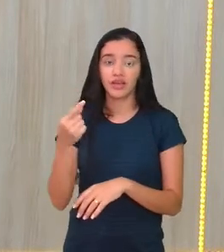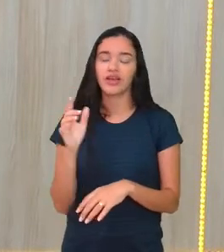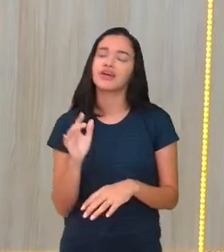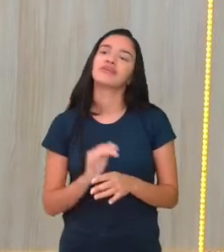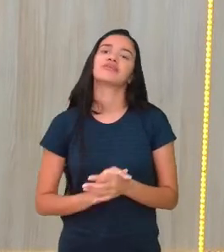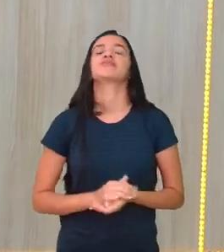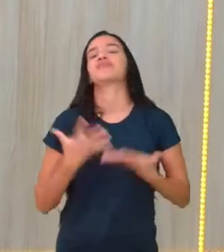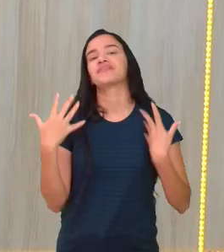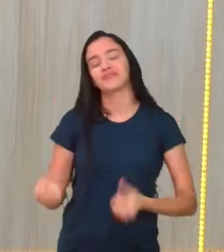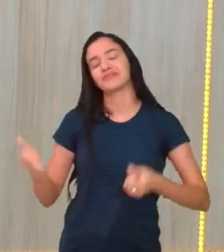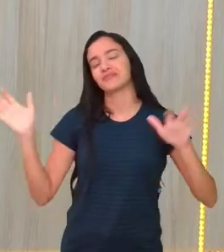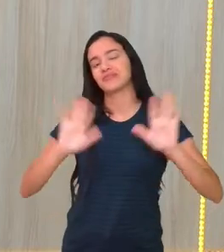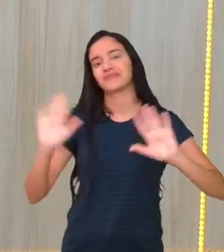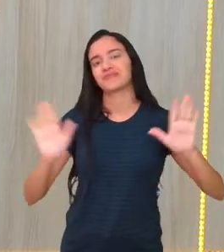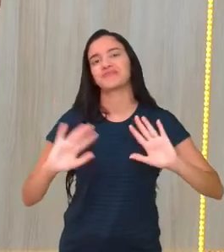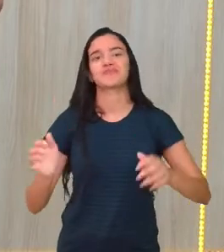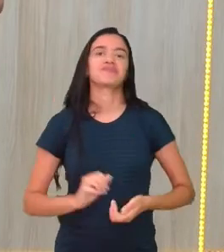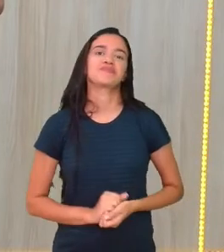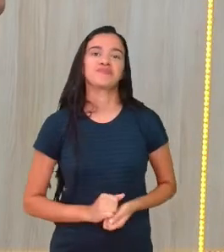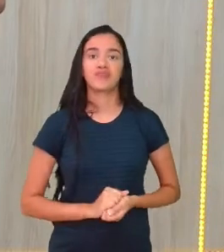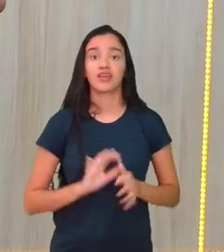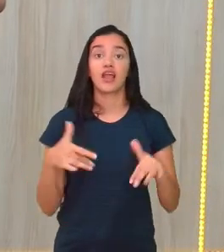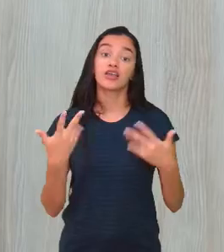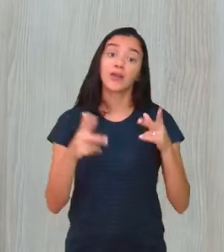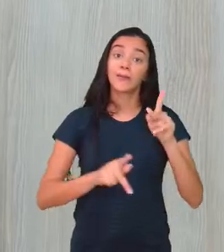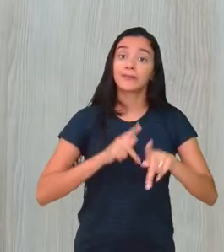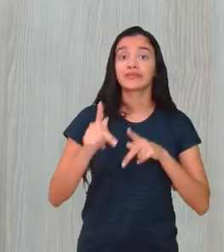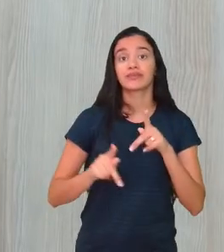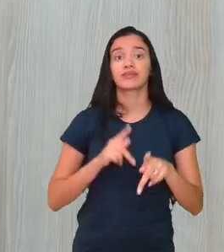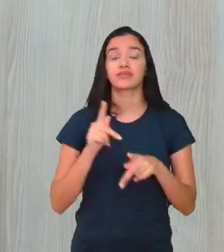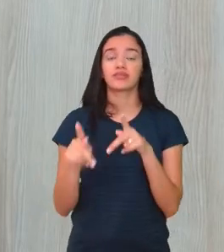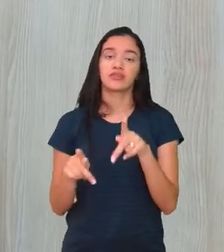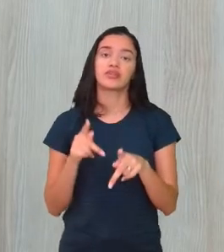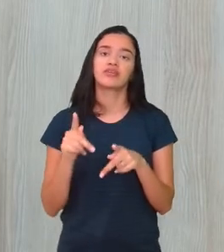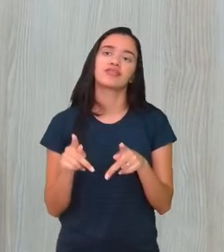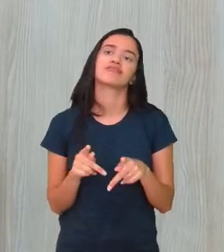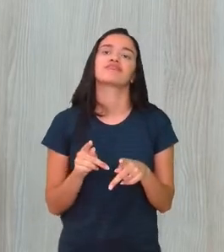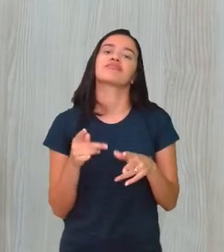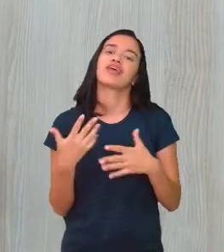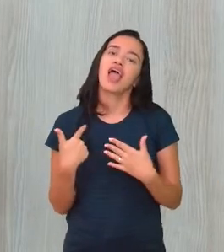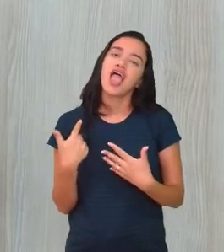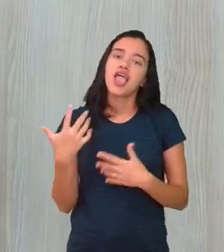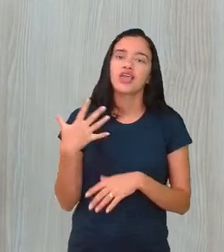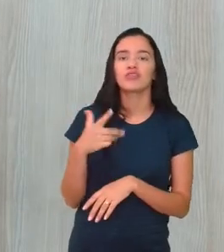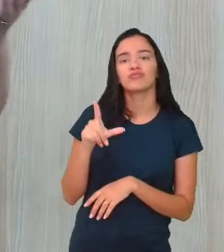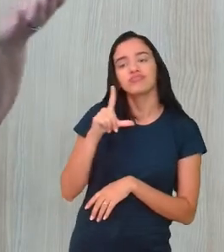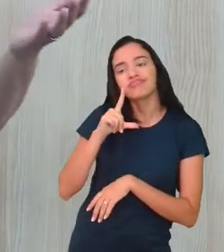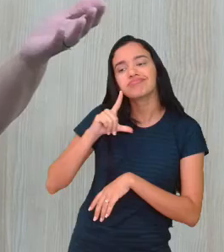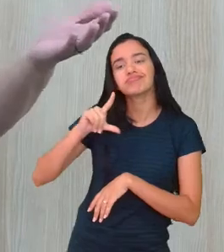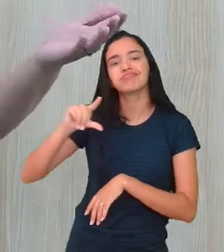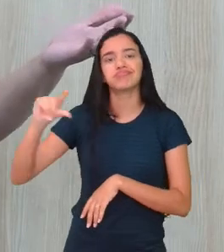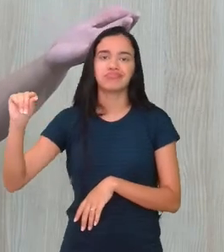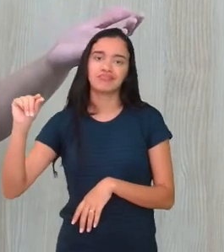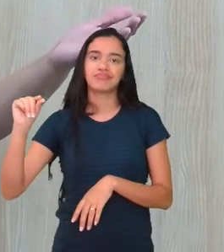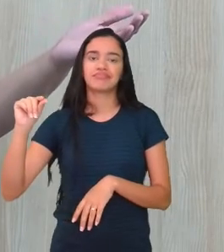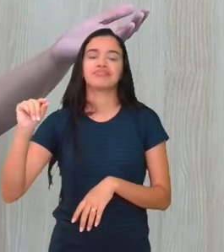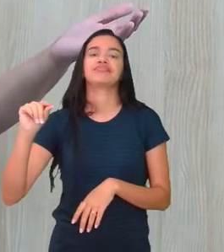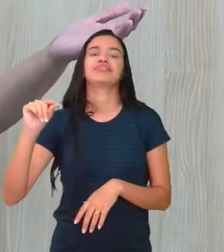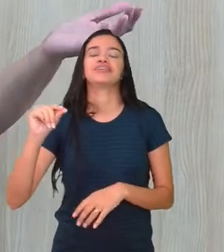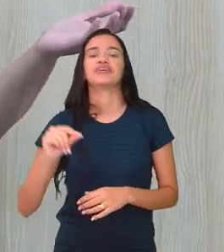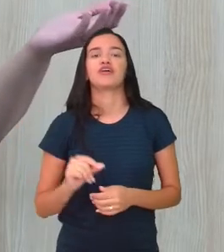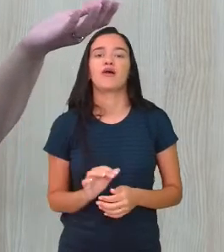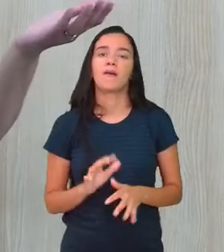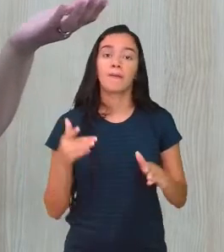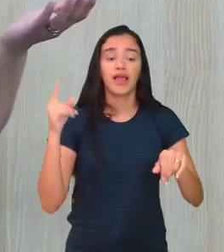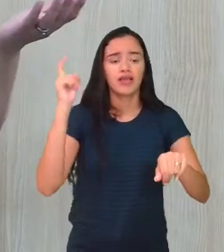se vê lá. Bora se despedir, Gini? Vamos, pessoal! Já vou embora,